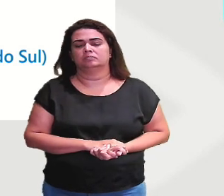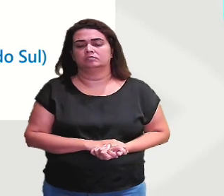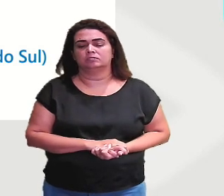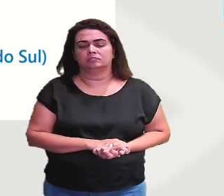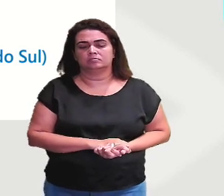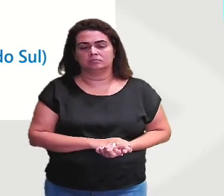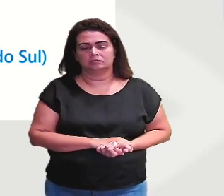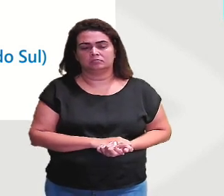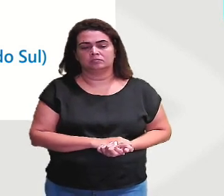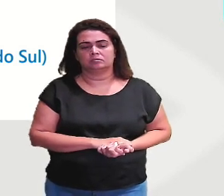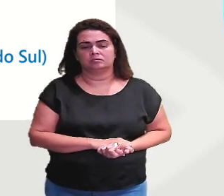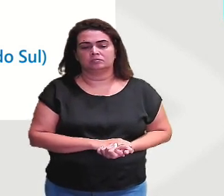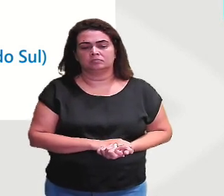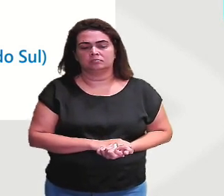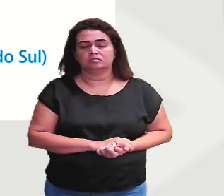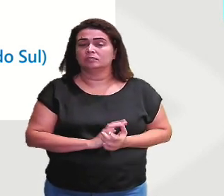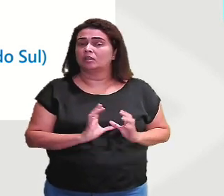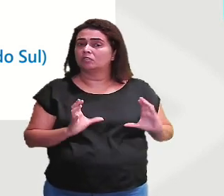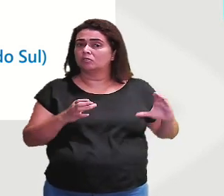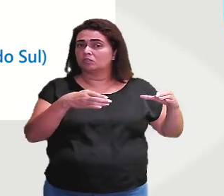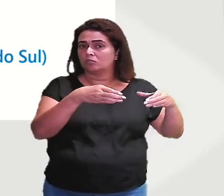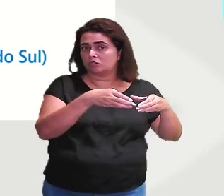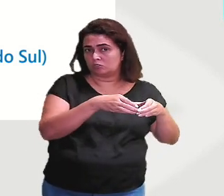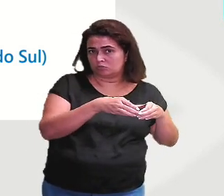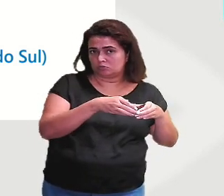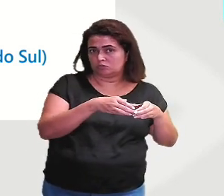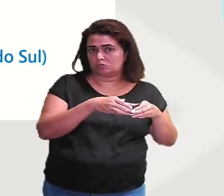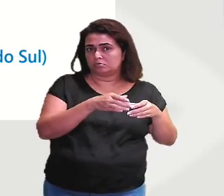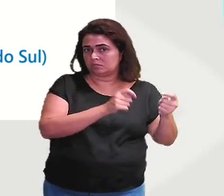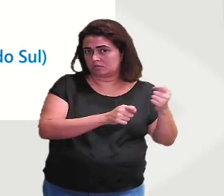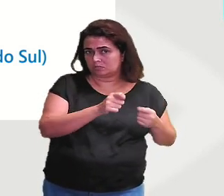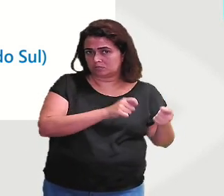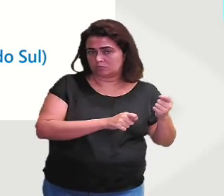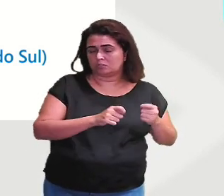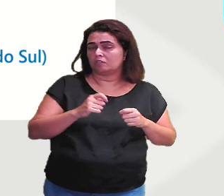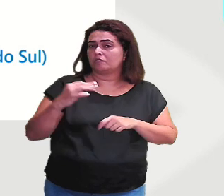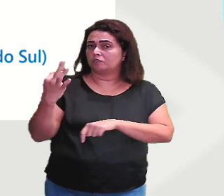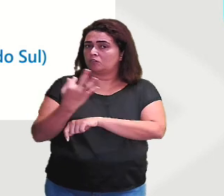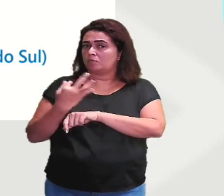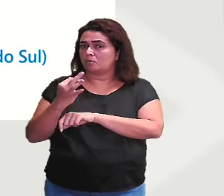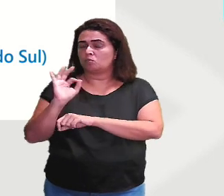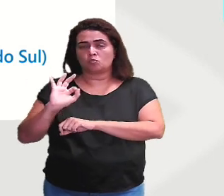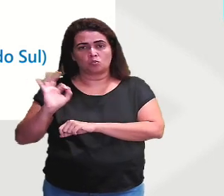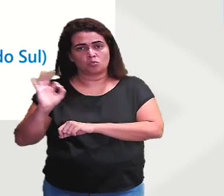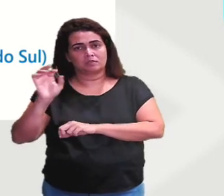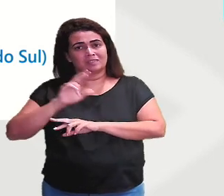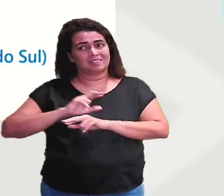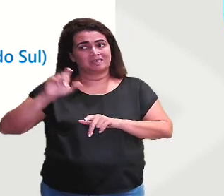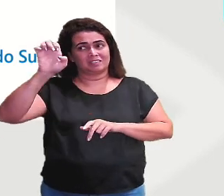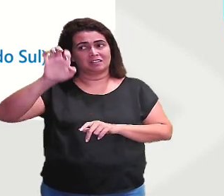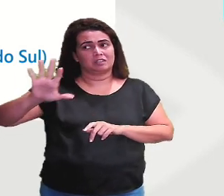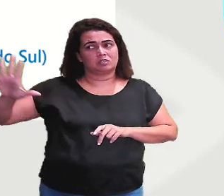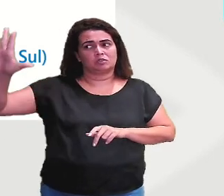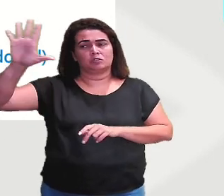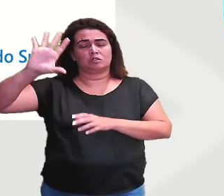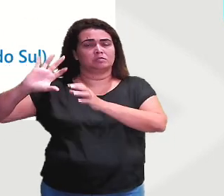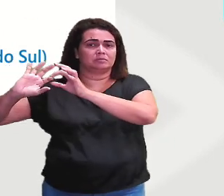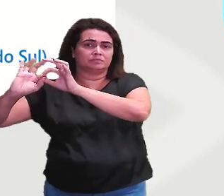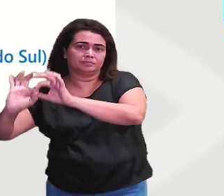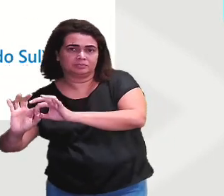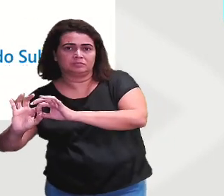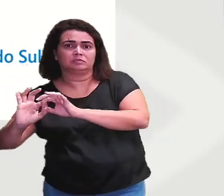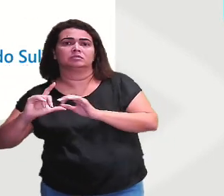Outra curiosidade é que o grupo não é um bloco econômico ou uma associação de comércio formal, como no caso da União Europeia, e diferentemente, os 4